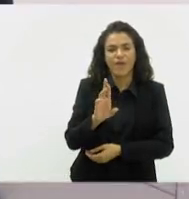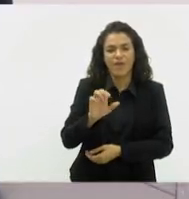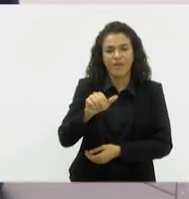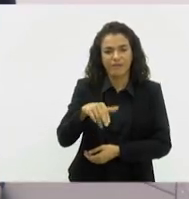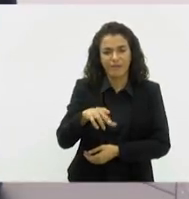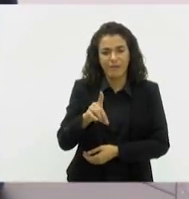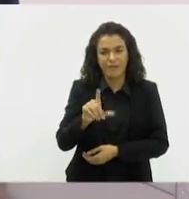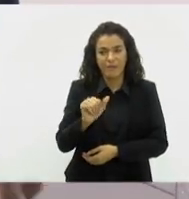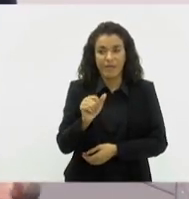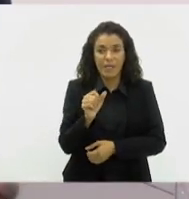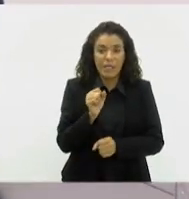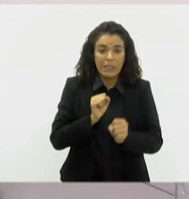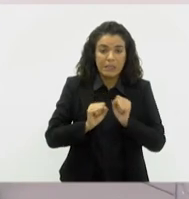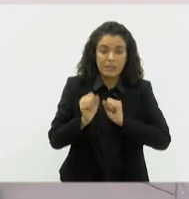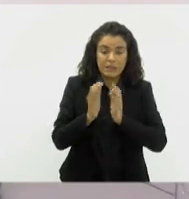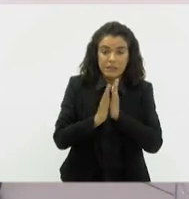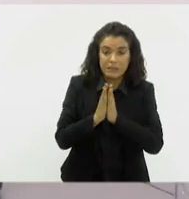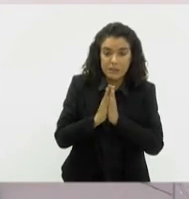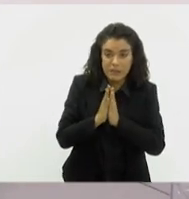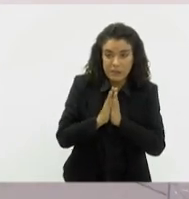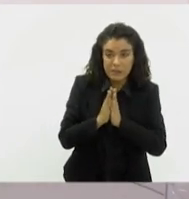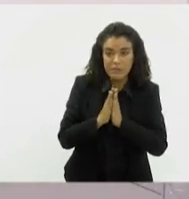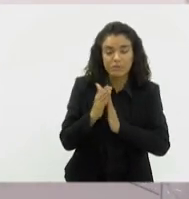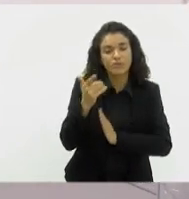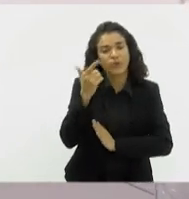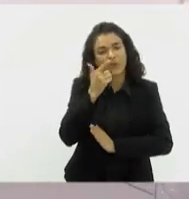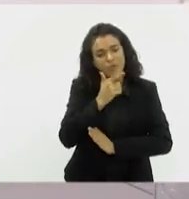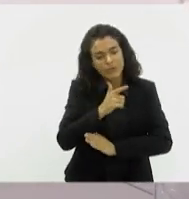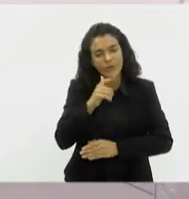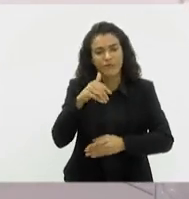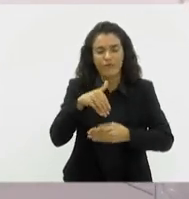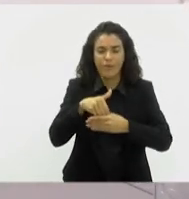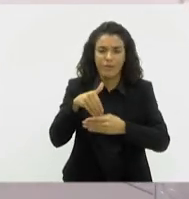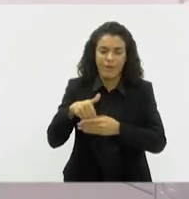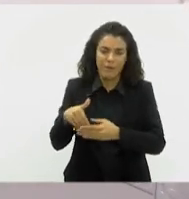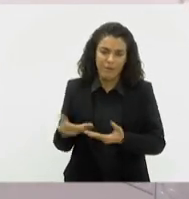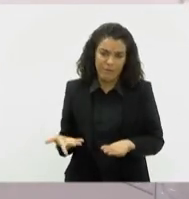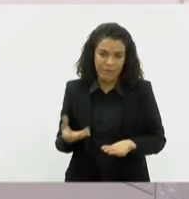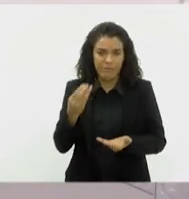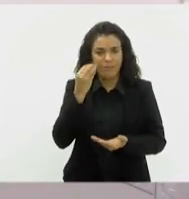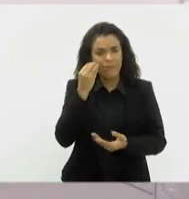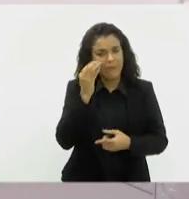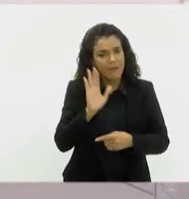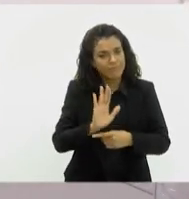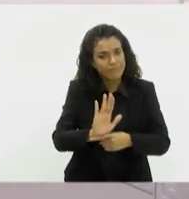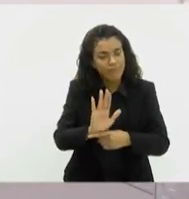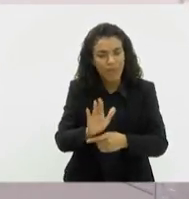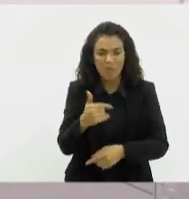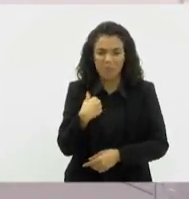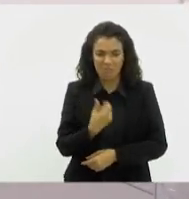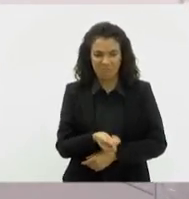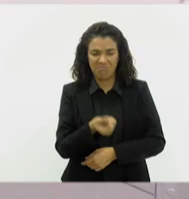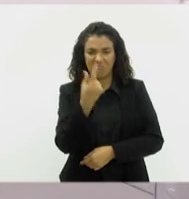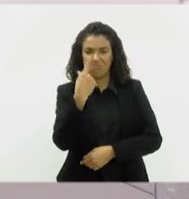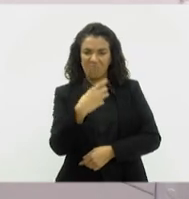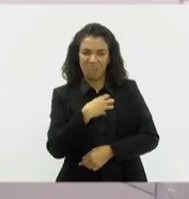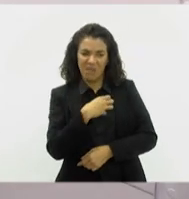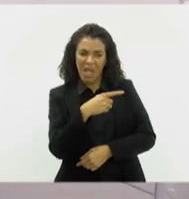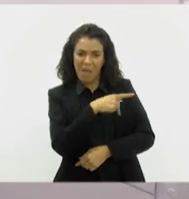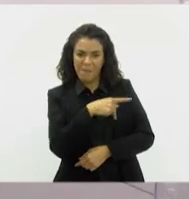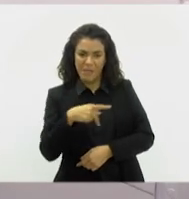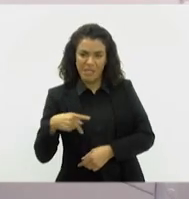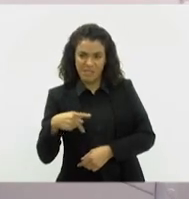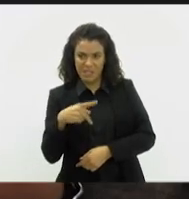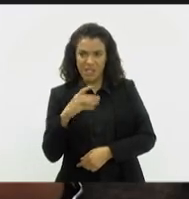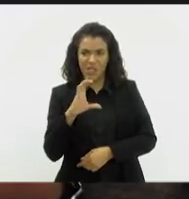pouco ansiosa, né, com expectativa para que a gente consiga fazer essa votação e está tentando contribuir com a comissão. Me causa muita estranheza a presidente da